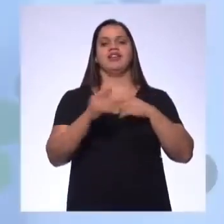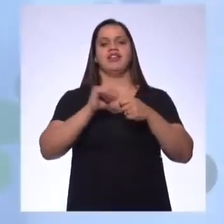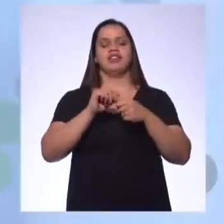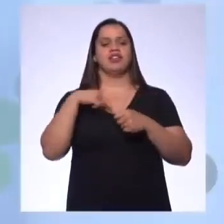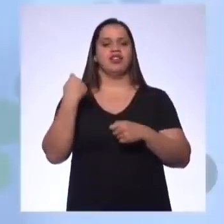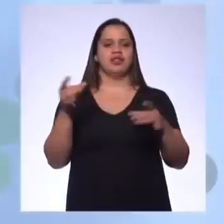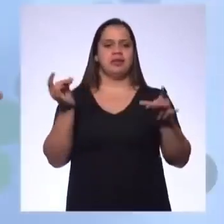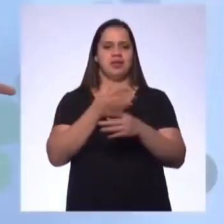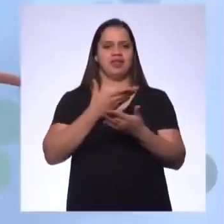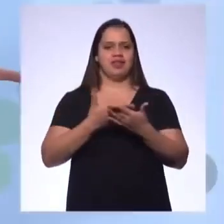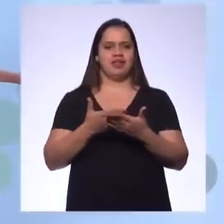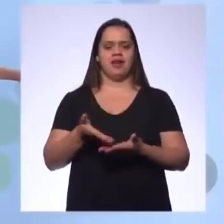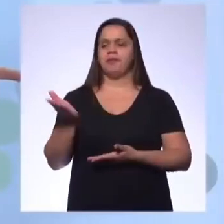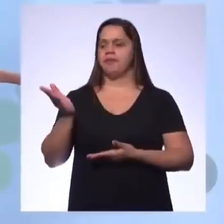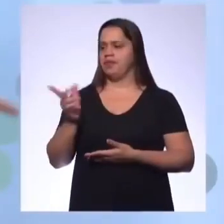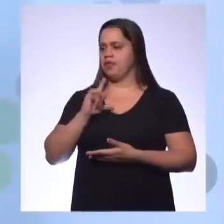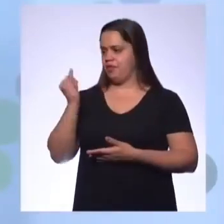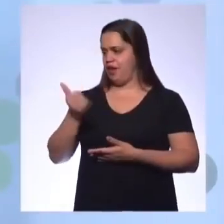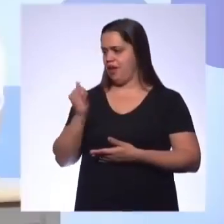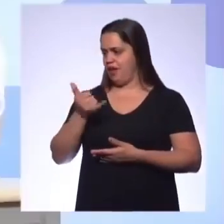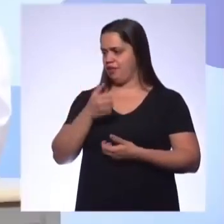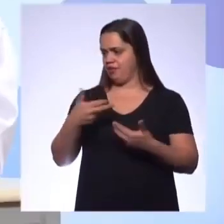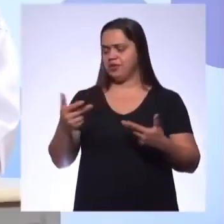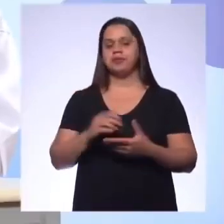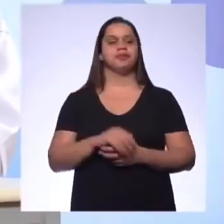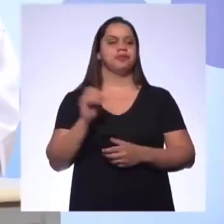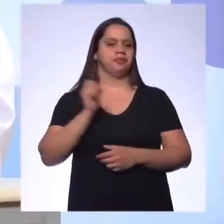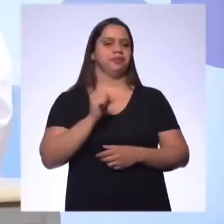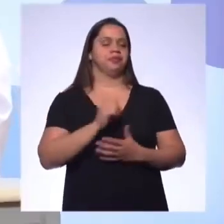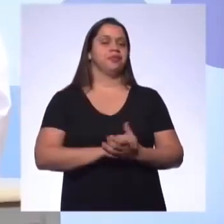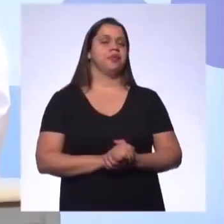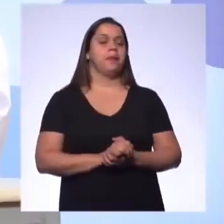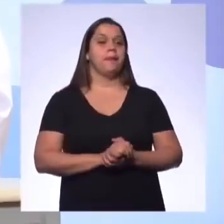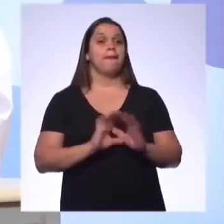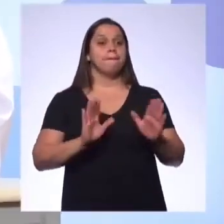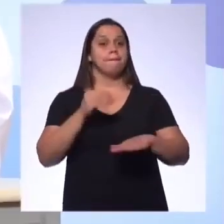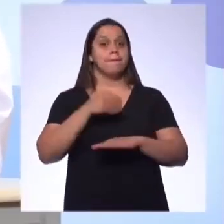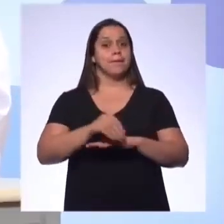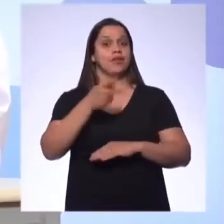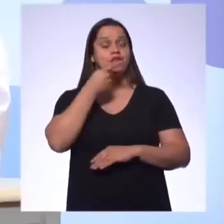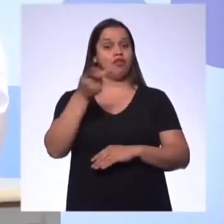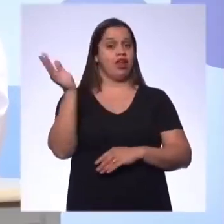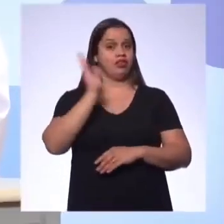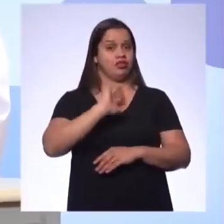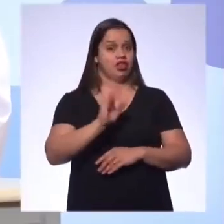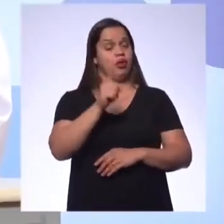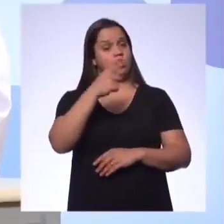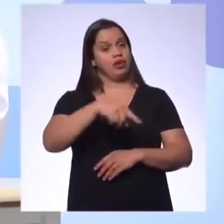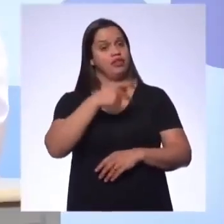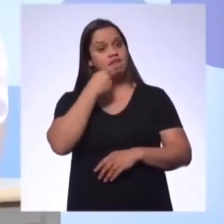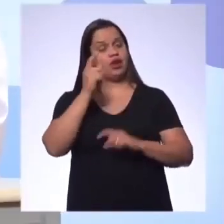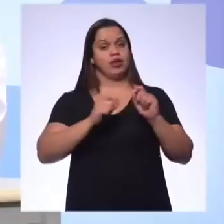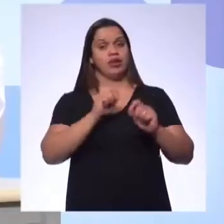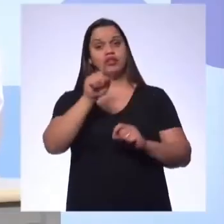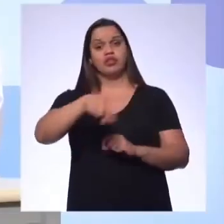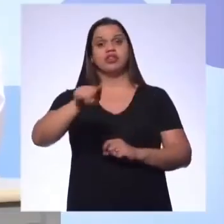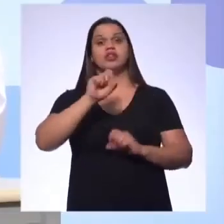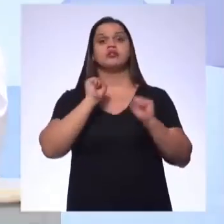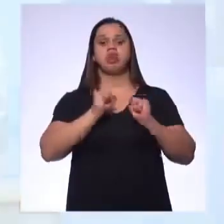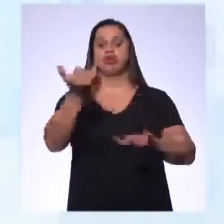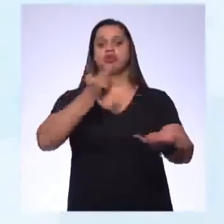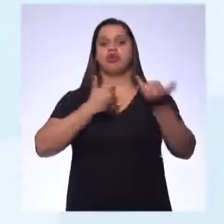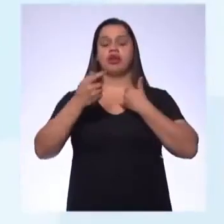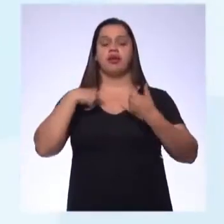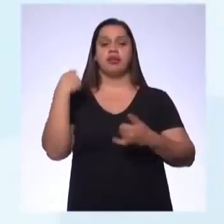gente vai ficando por aqui. O Edjoel tem um recadinho rápido? Sim, gente, vou dar o meu tchau e dizer que você pode aí contar pra gente o